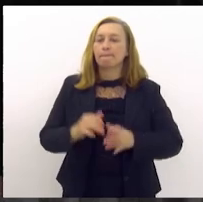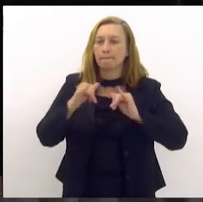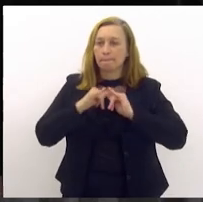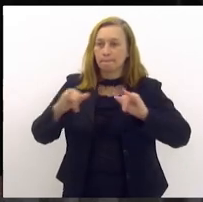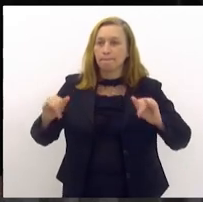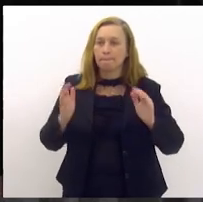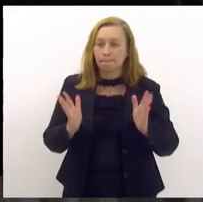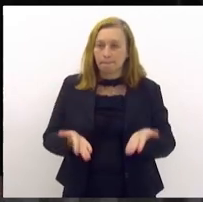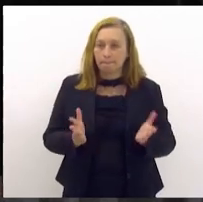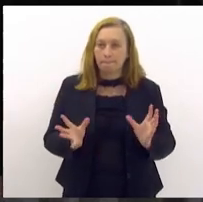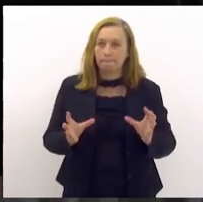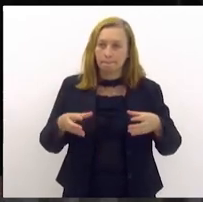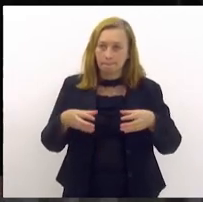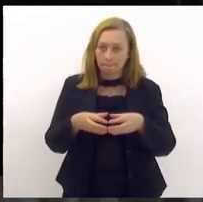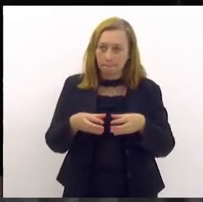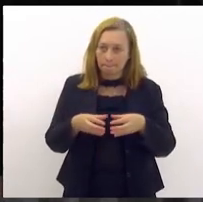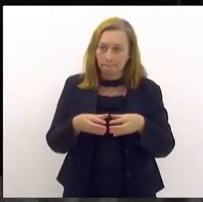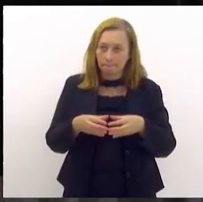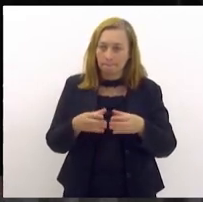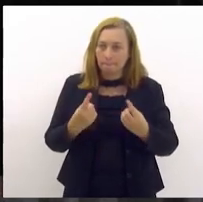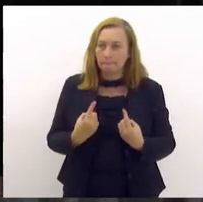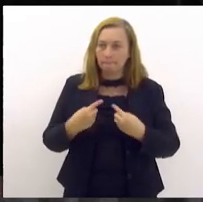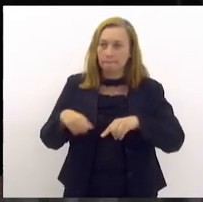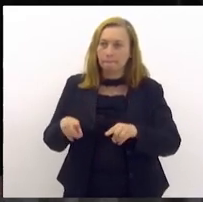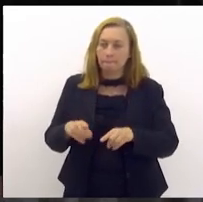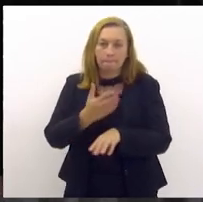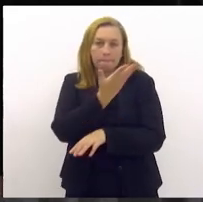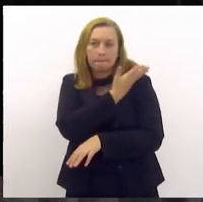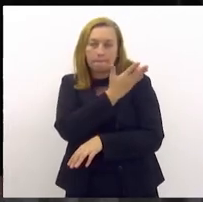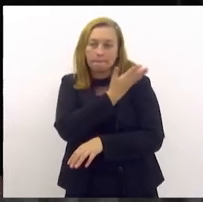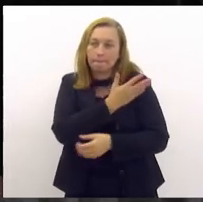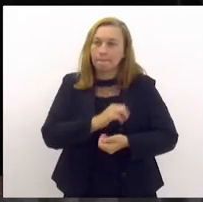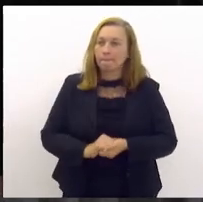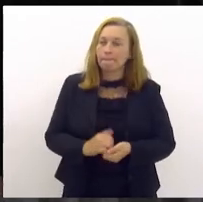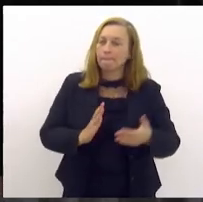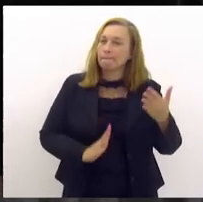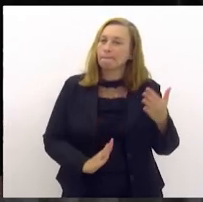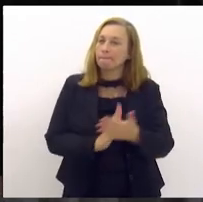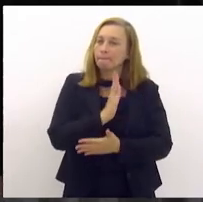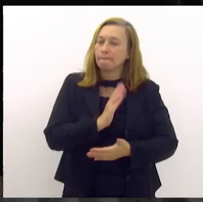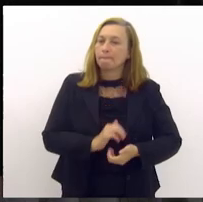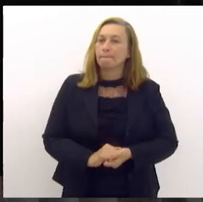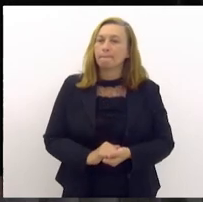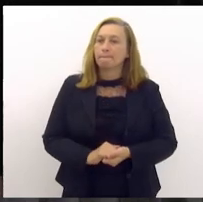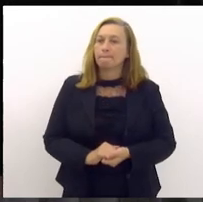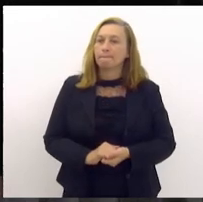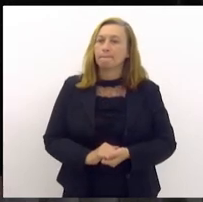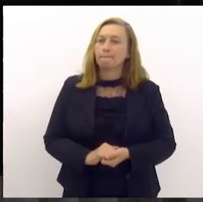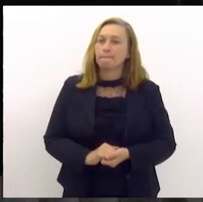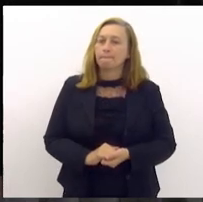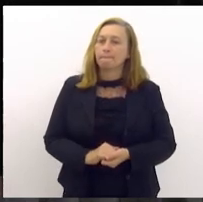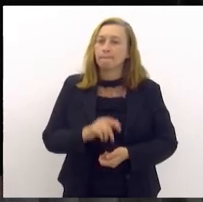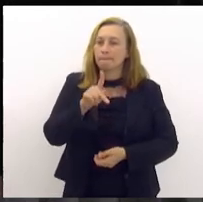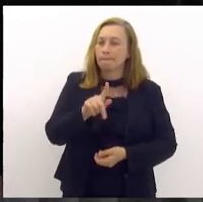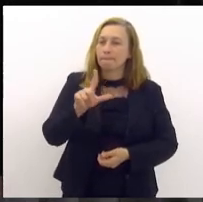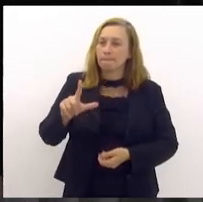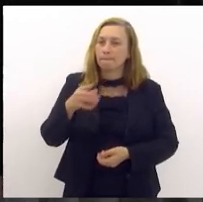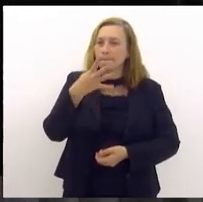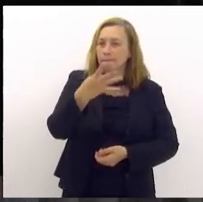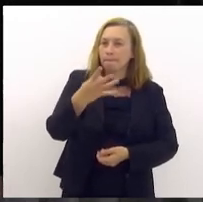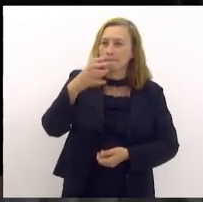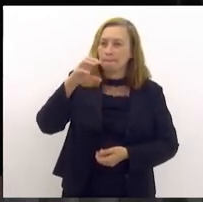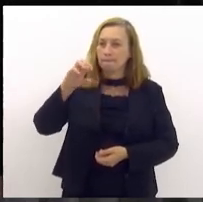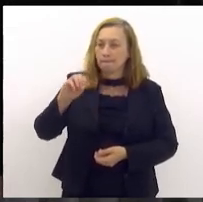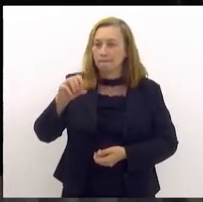anunciar que hoje na Comissão de Combate às Discriminações aprovamos o PL